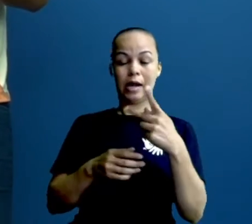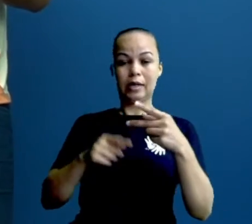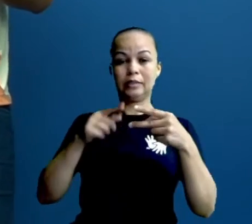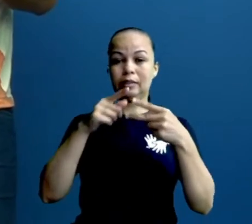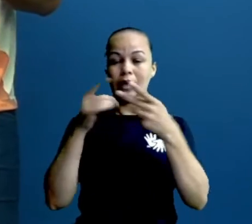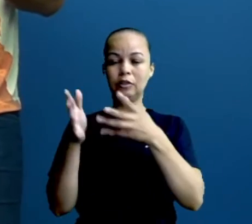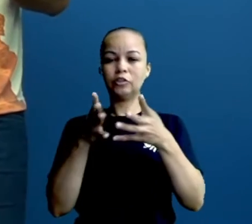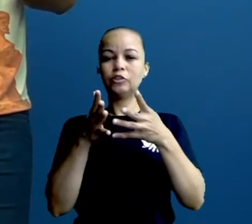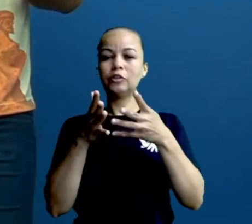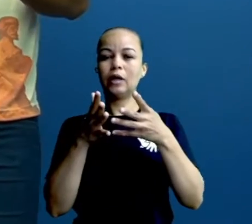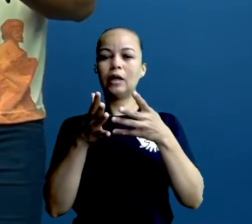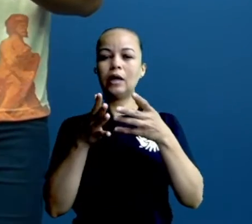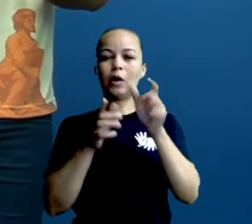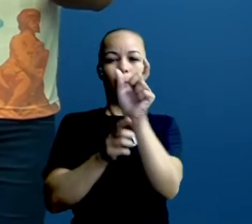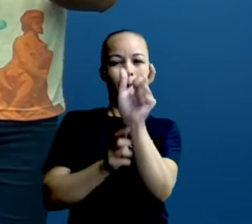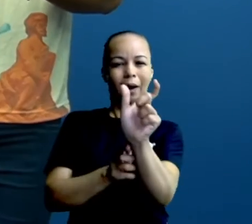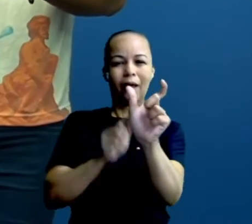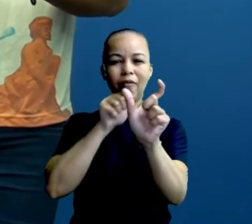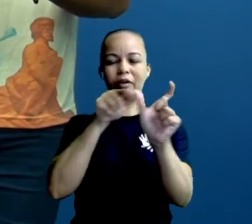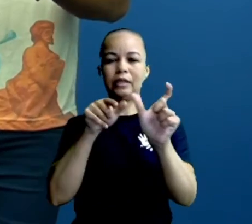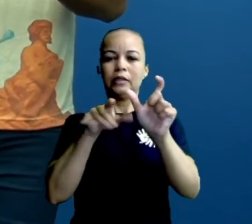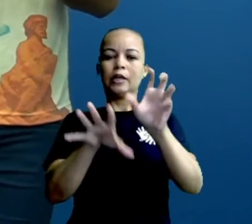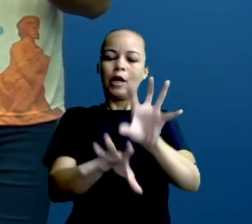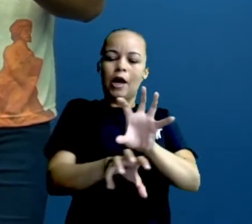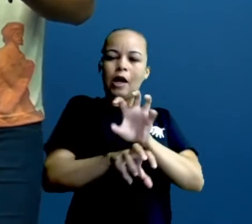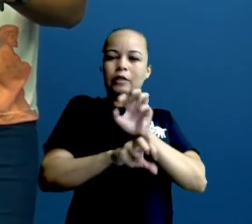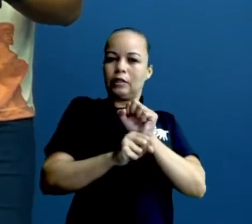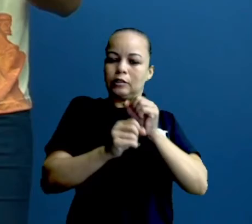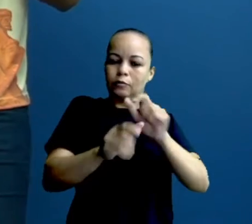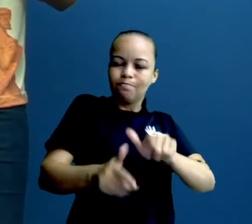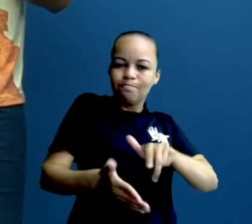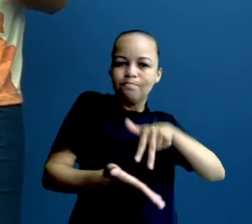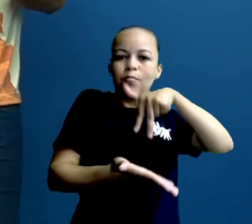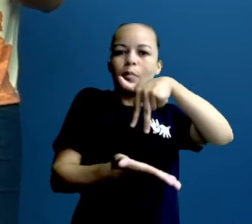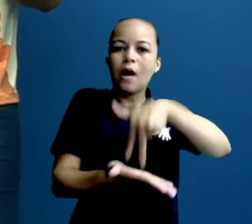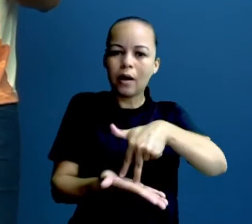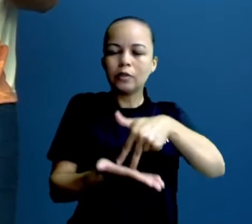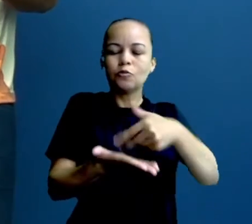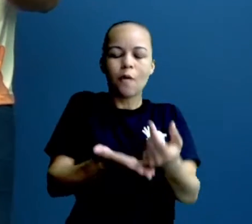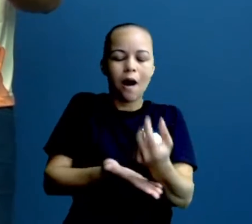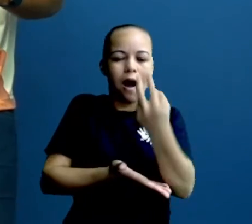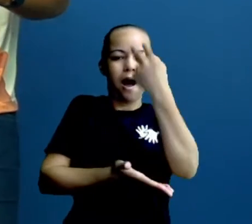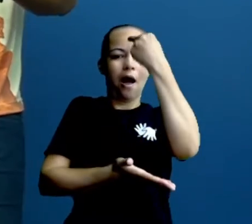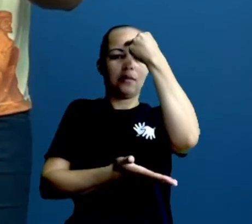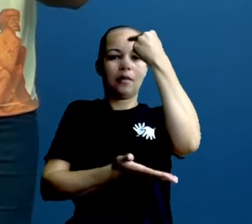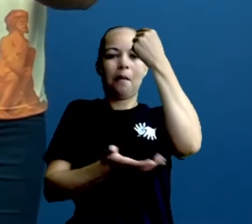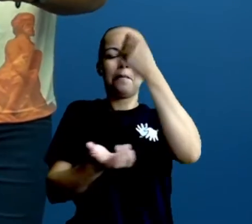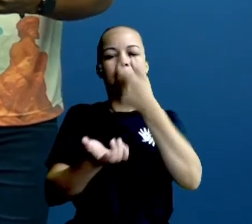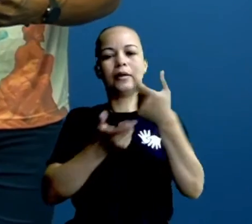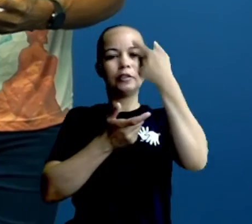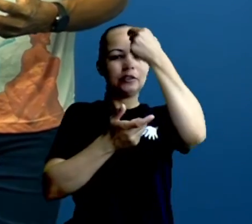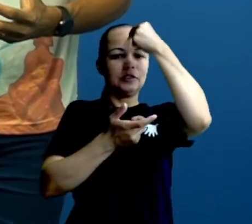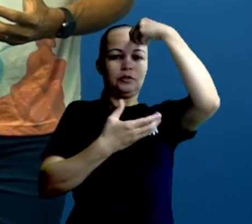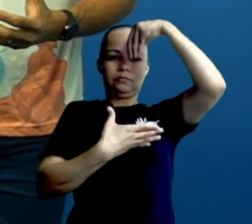são aquelas que têm uma atração para atuar na mente, para atuar no nosso cérebro, tá certo?